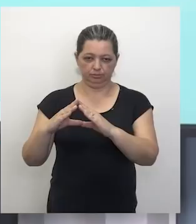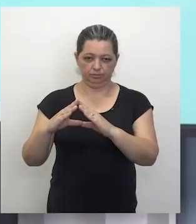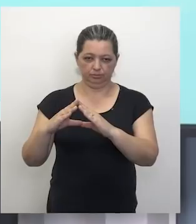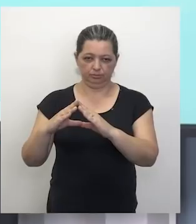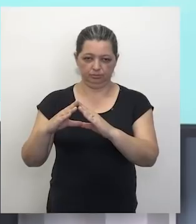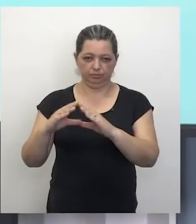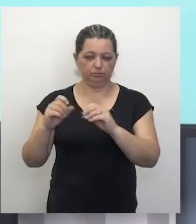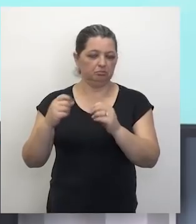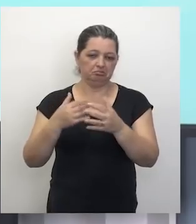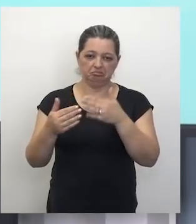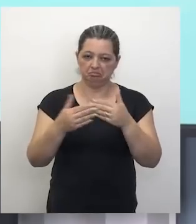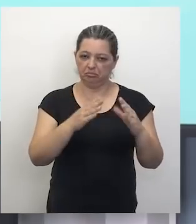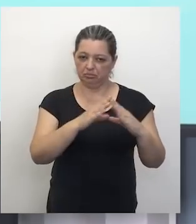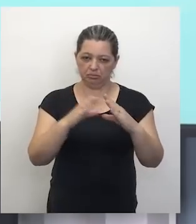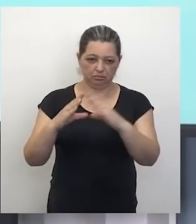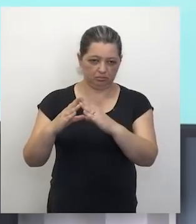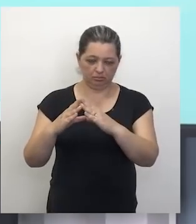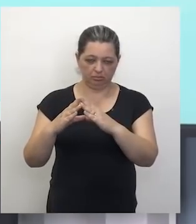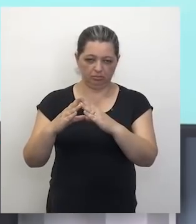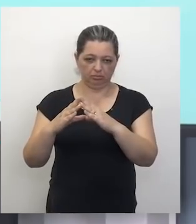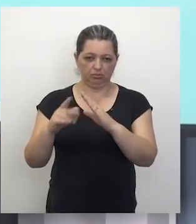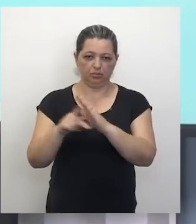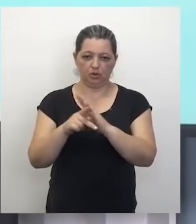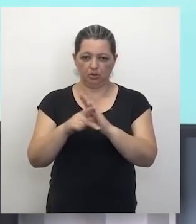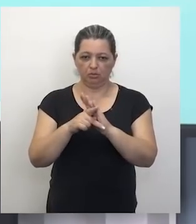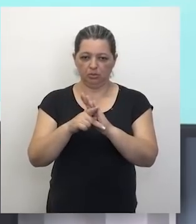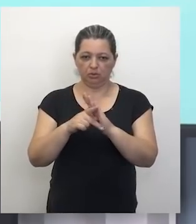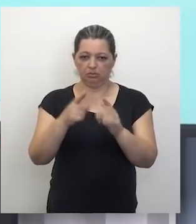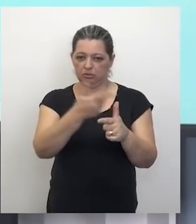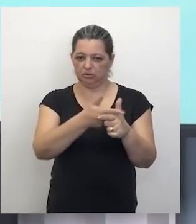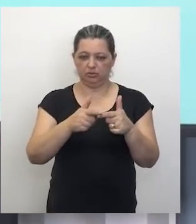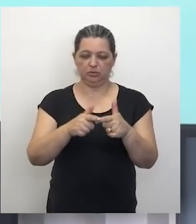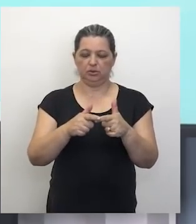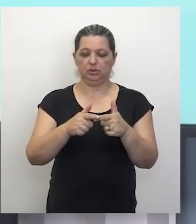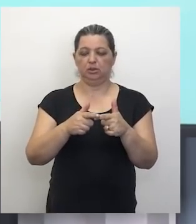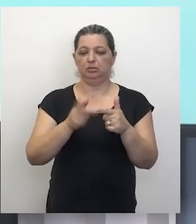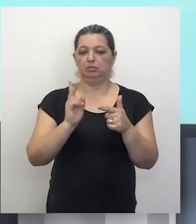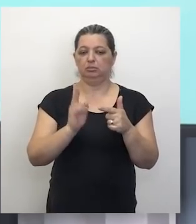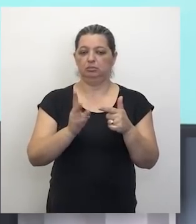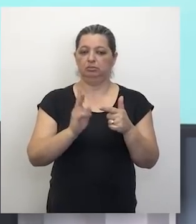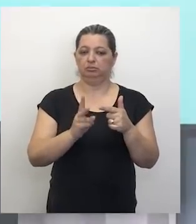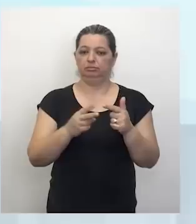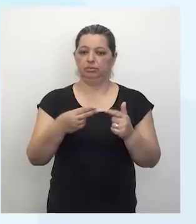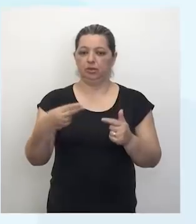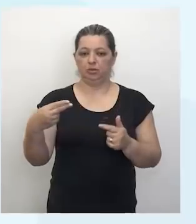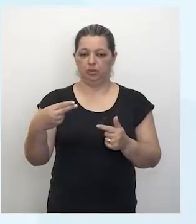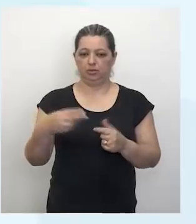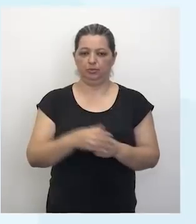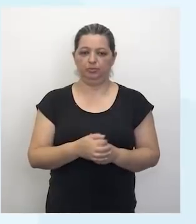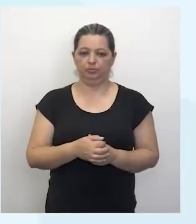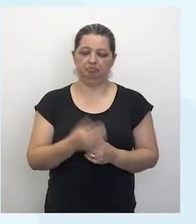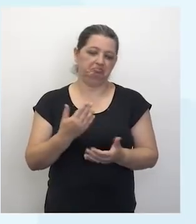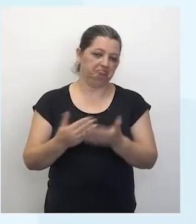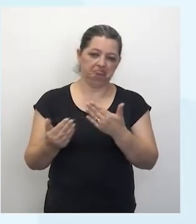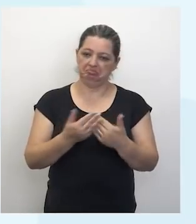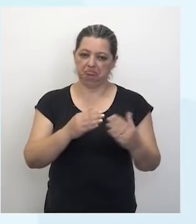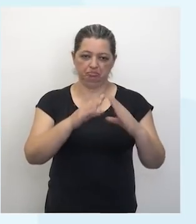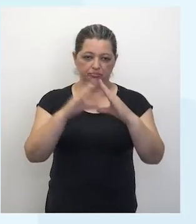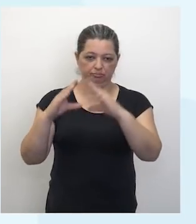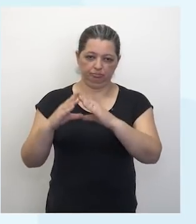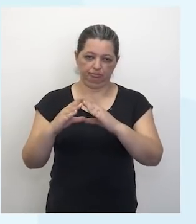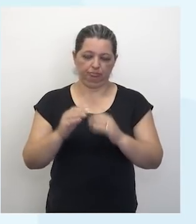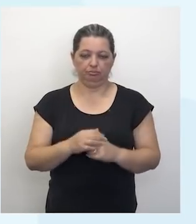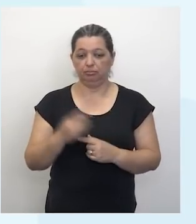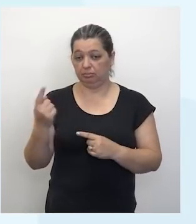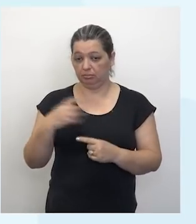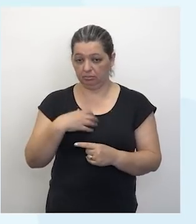quaisquer dois lados correspondentes que você dividir, tem que dar sempre igual. Então, você poderia ter dividido quaisquer dois lados, tá bom? Aqui do